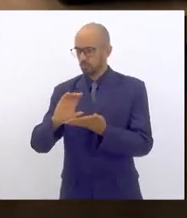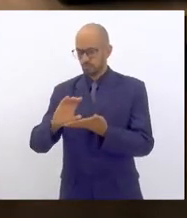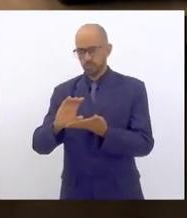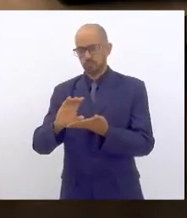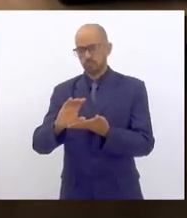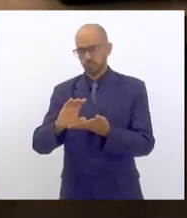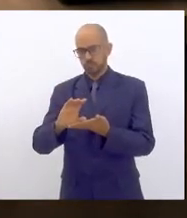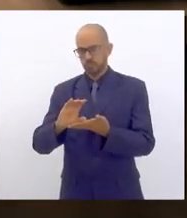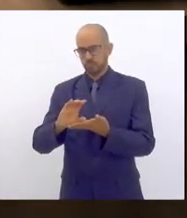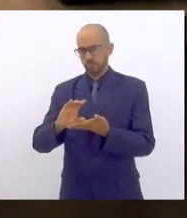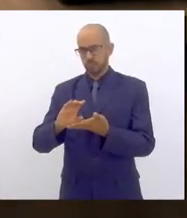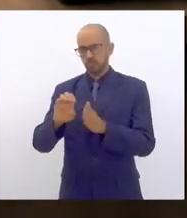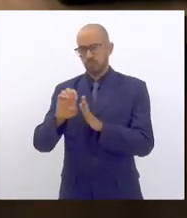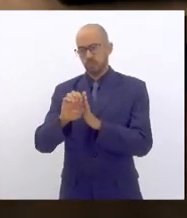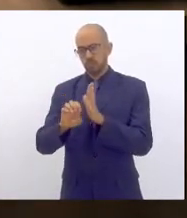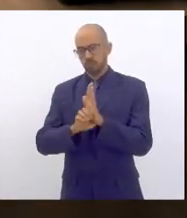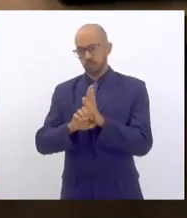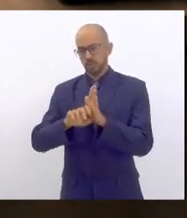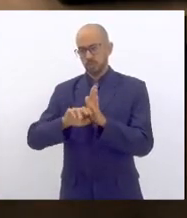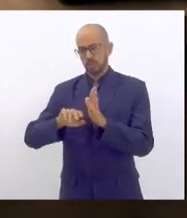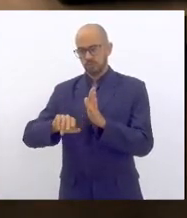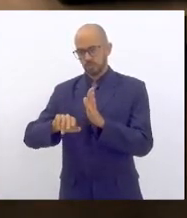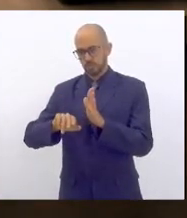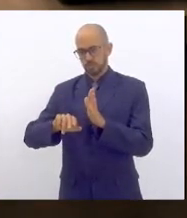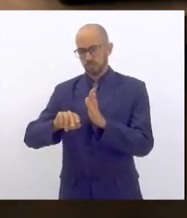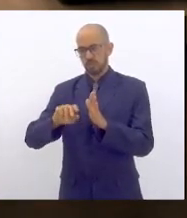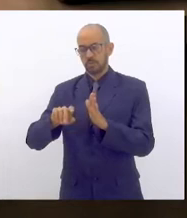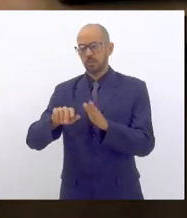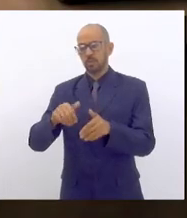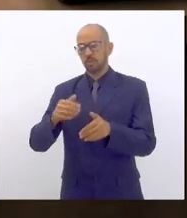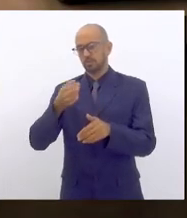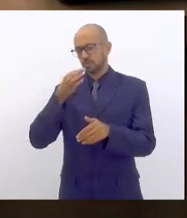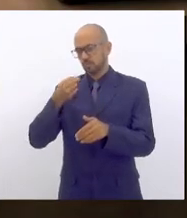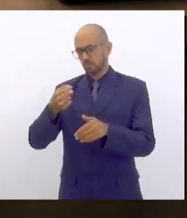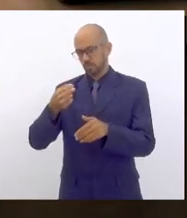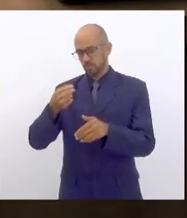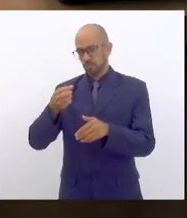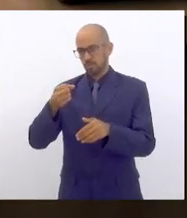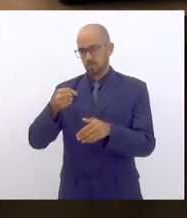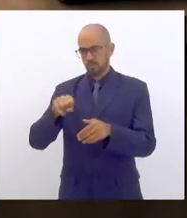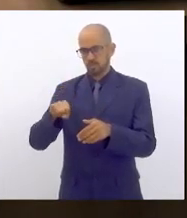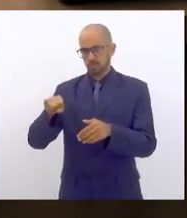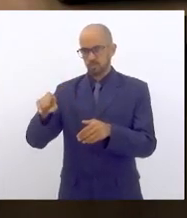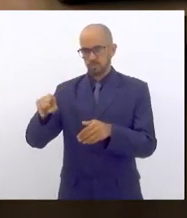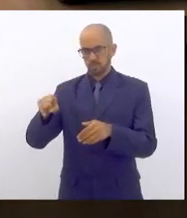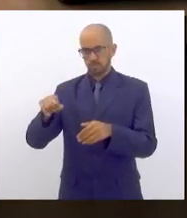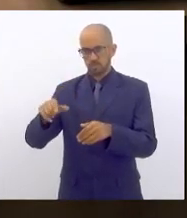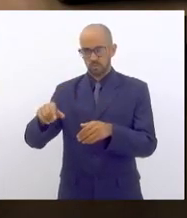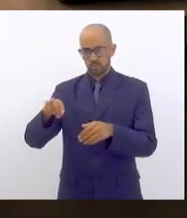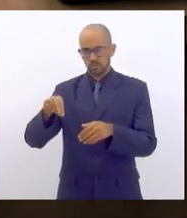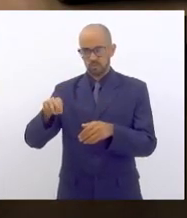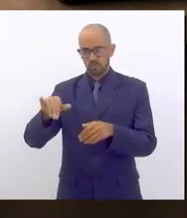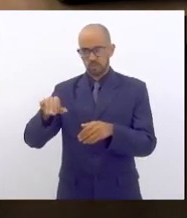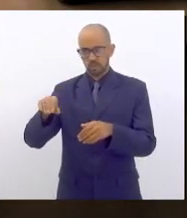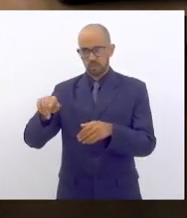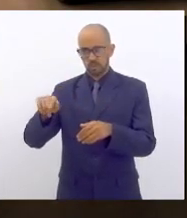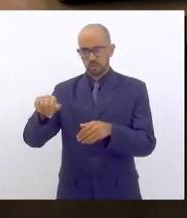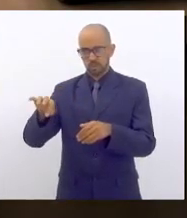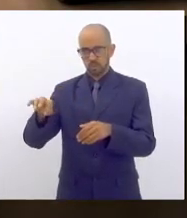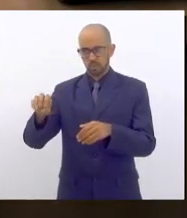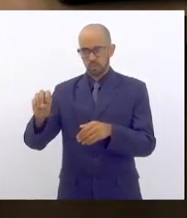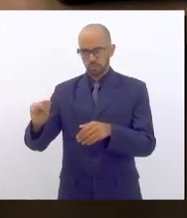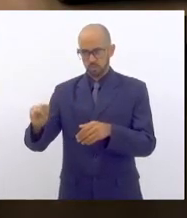constitucionalidade com emendas e sugerindo, caso o Marquinho nos dê atenção, presidente,